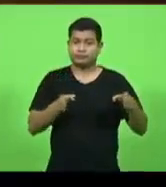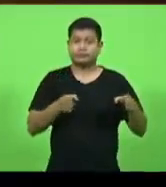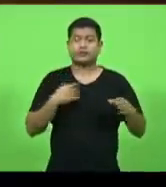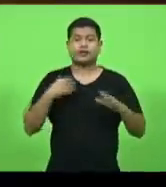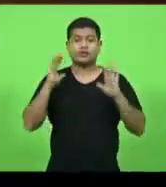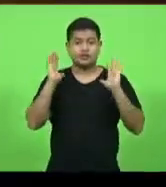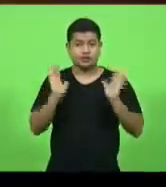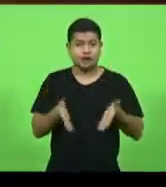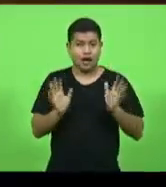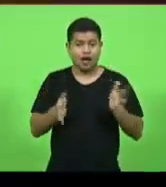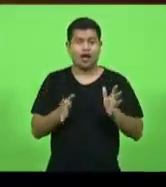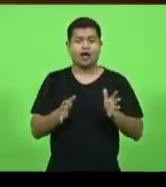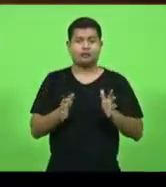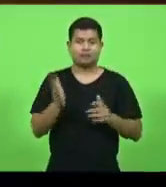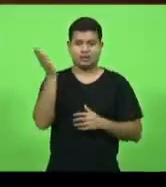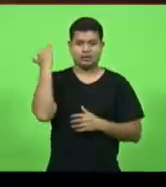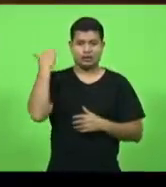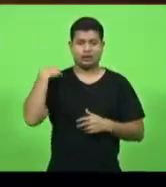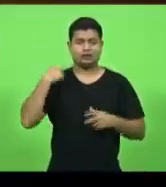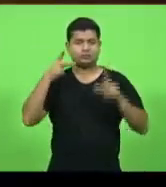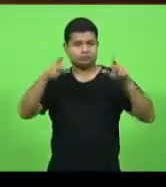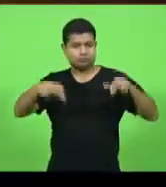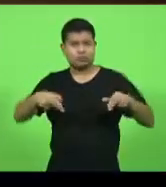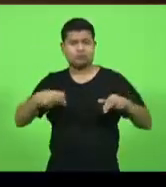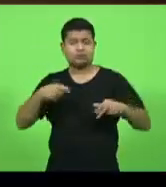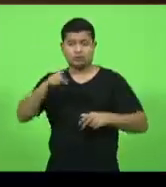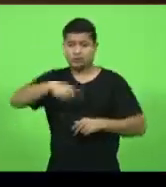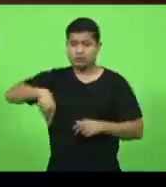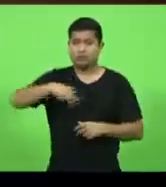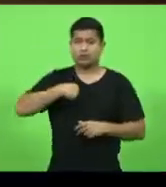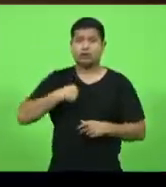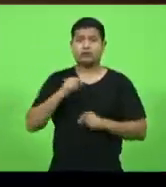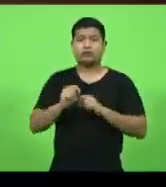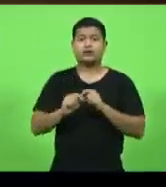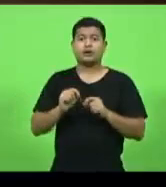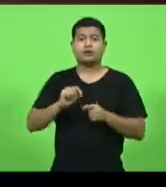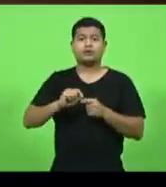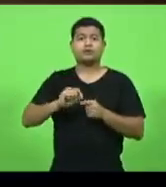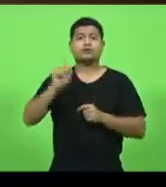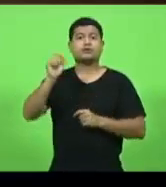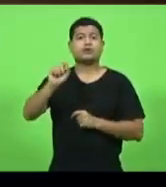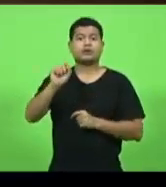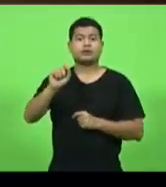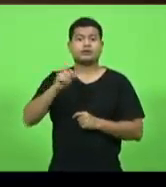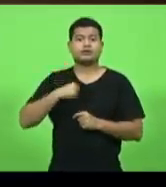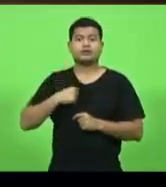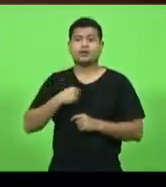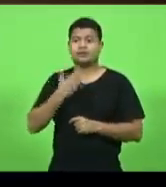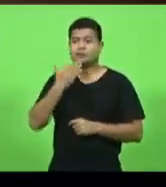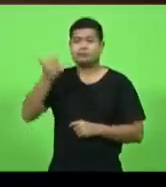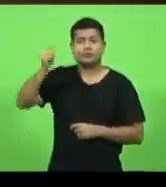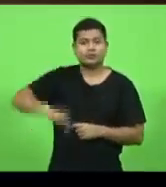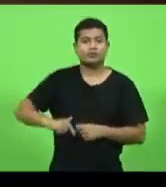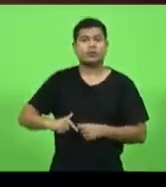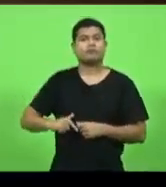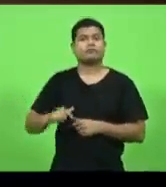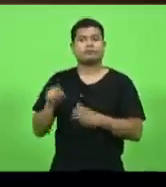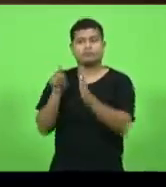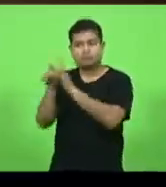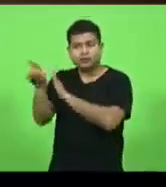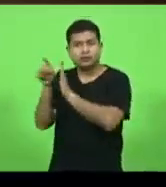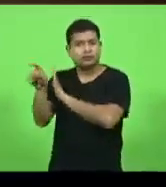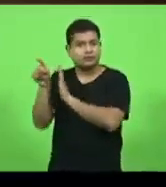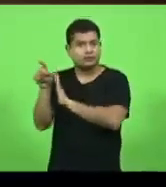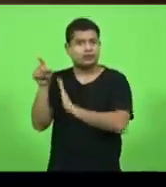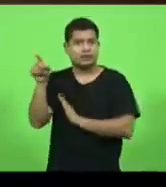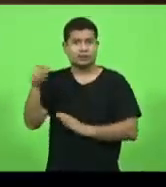fizeram, nós, muitas vezes, repetimos diligências para consultar e, de novo, pedir